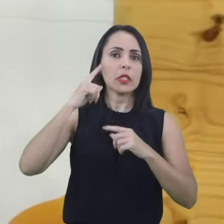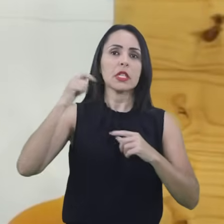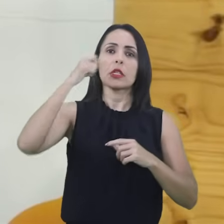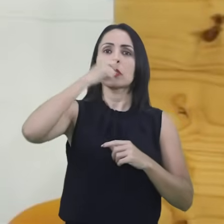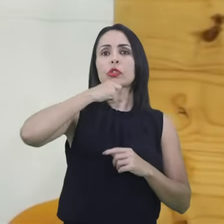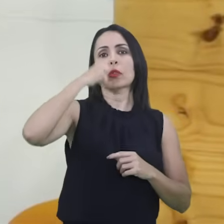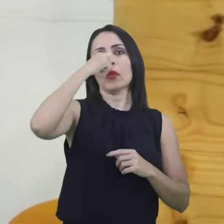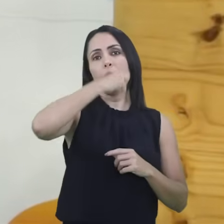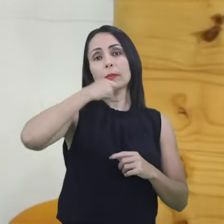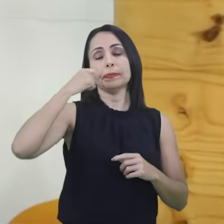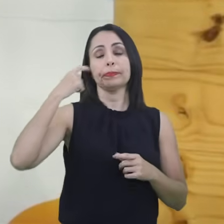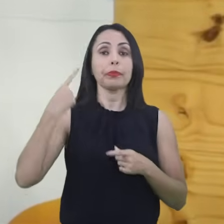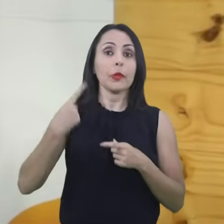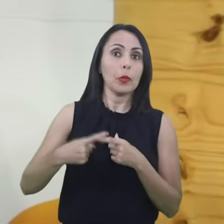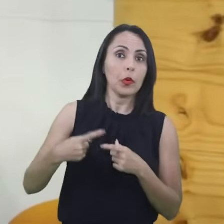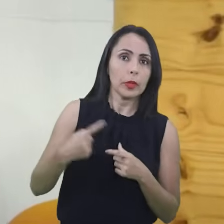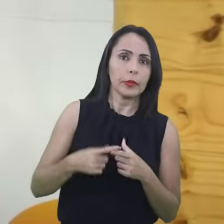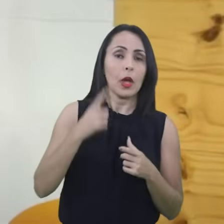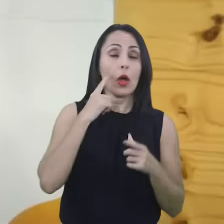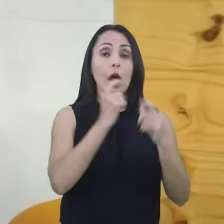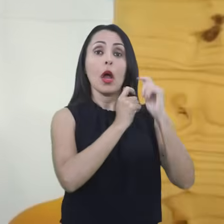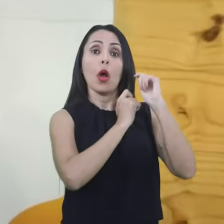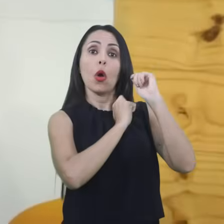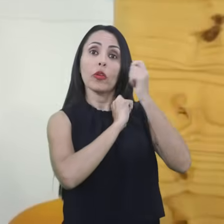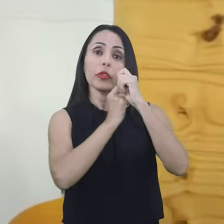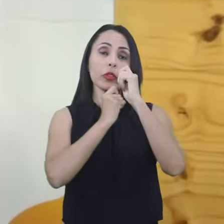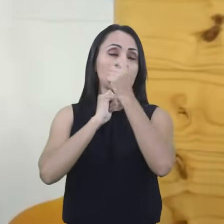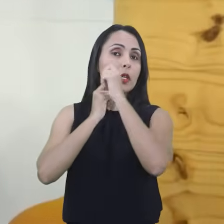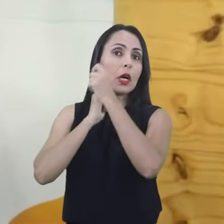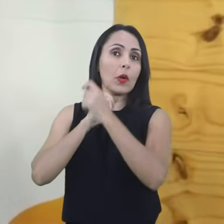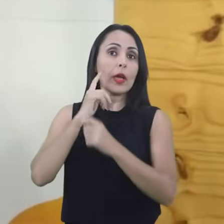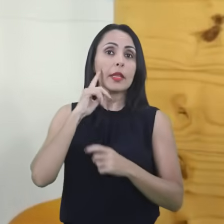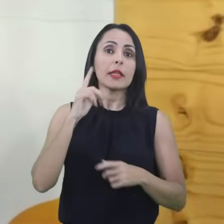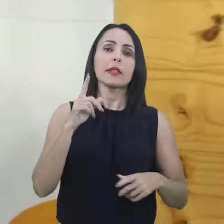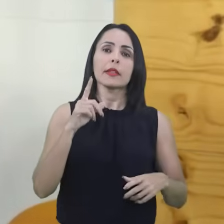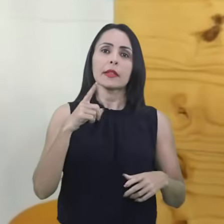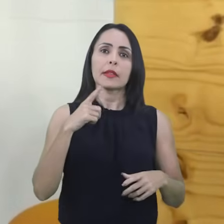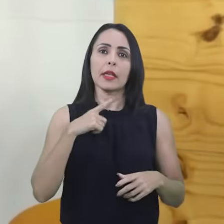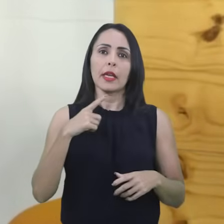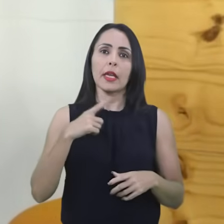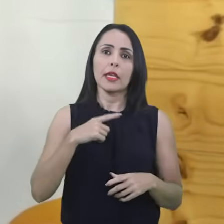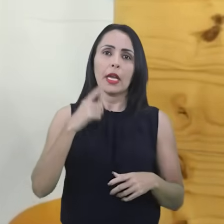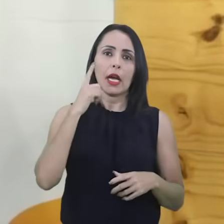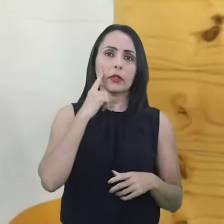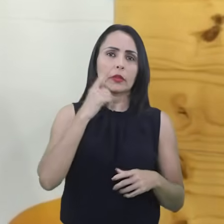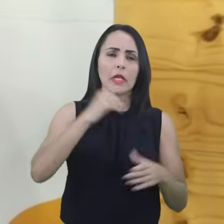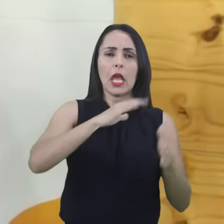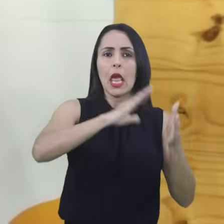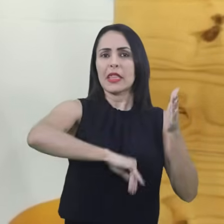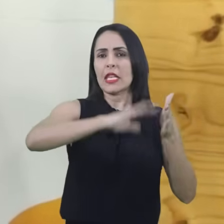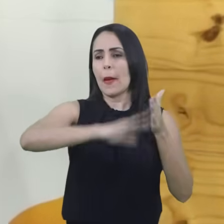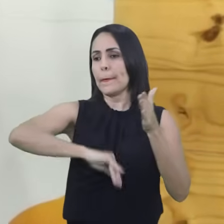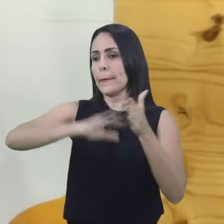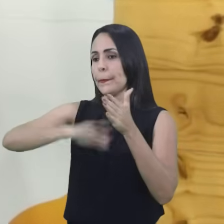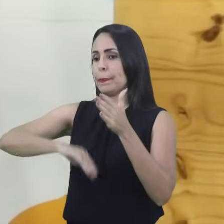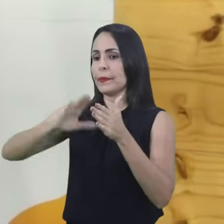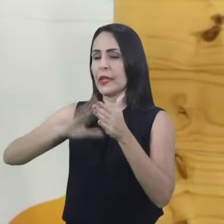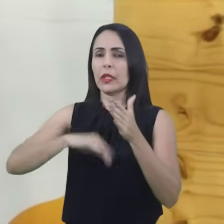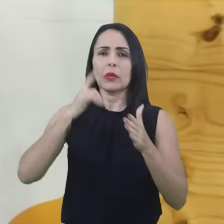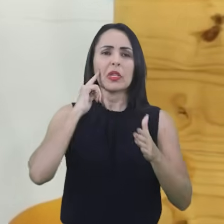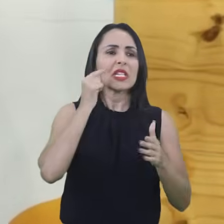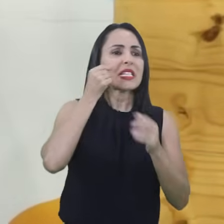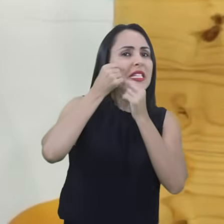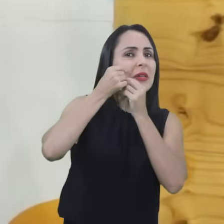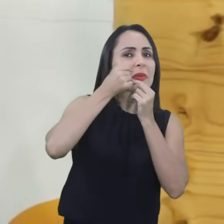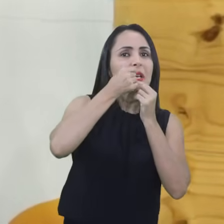a escovação. Por quê? O fio dental, ele vai ter a propriedade de remover restos alimentares e